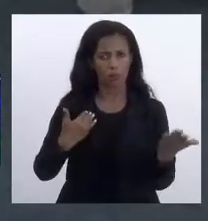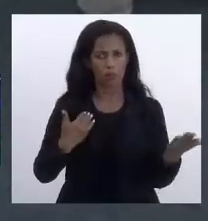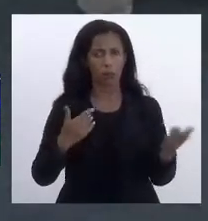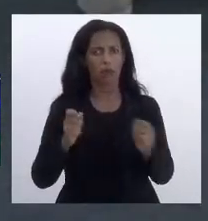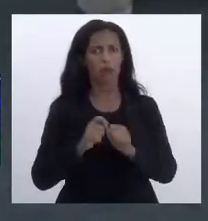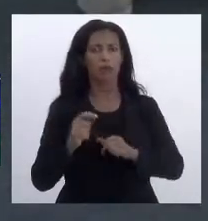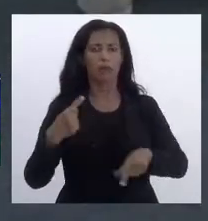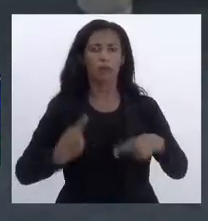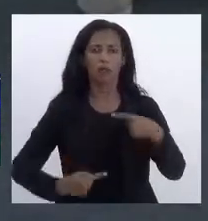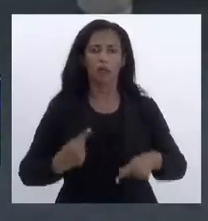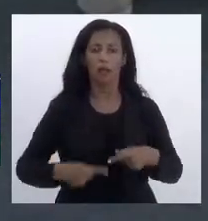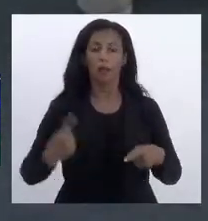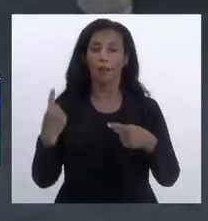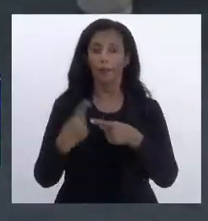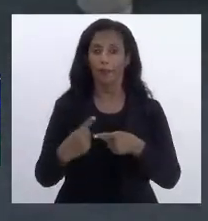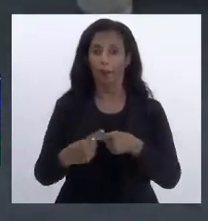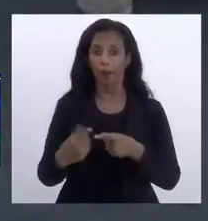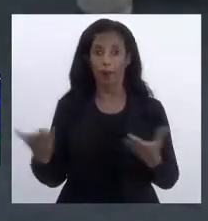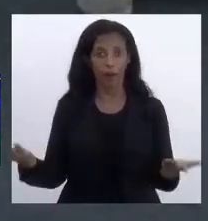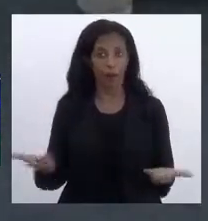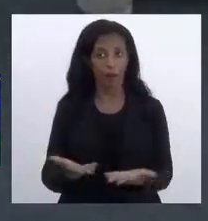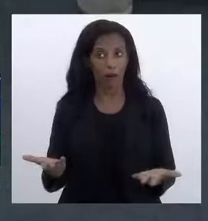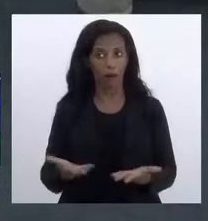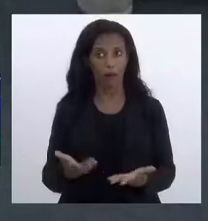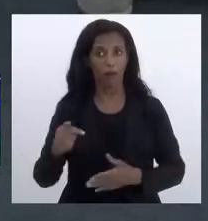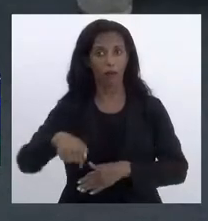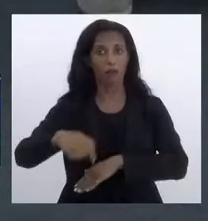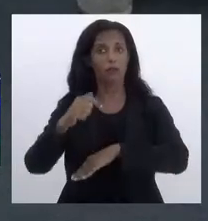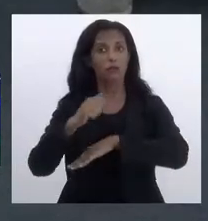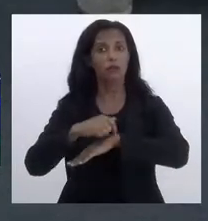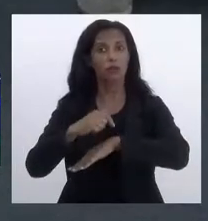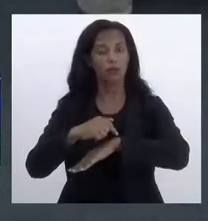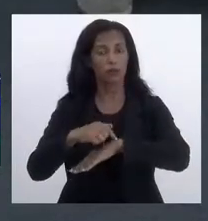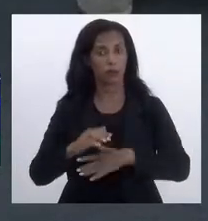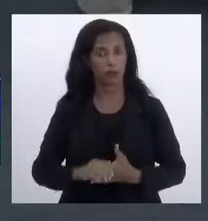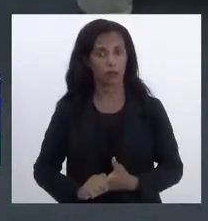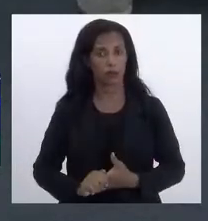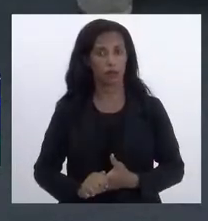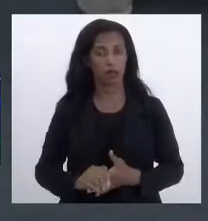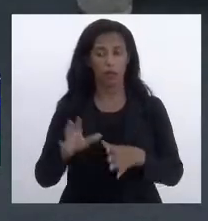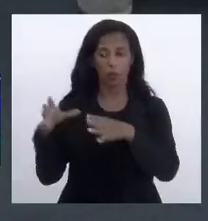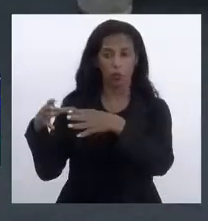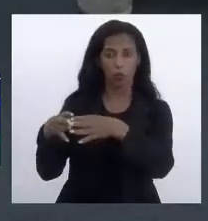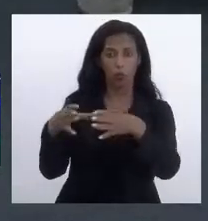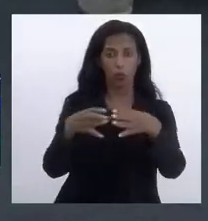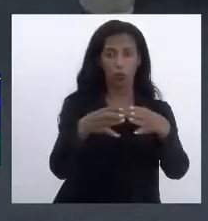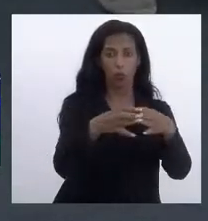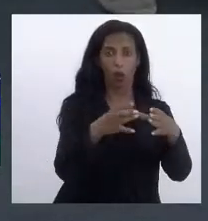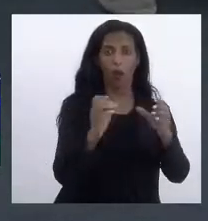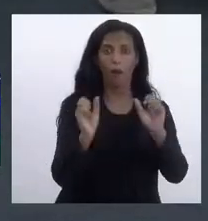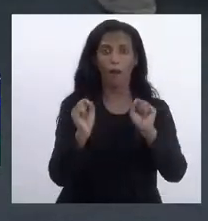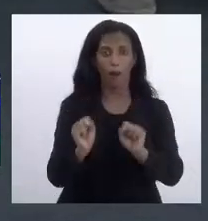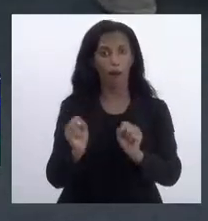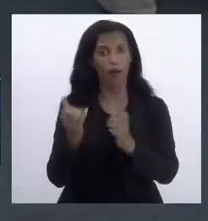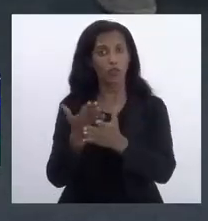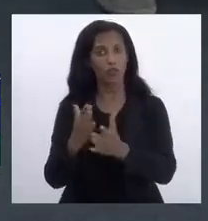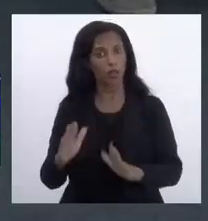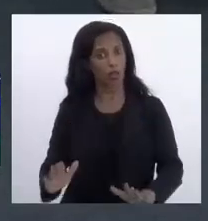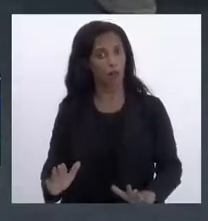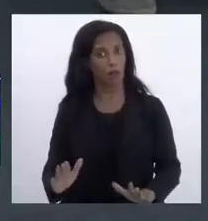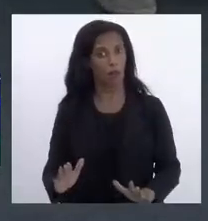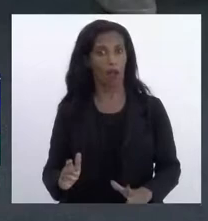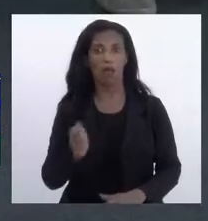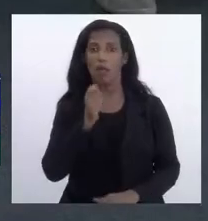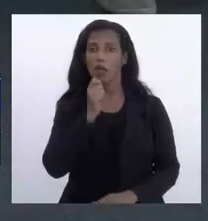esse debate, porque agora, nesse momento, essas turmas podem acabar e não